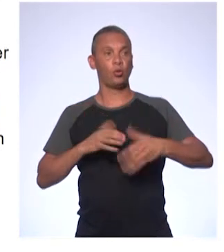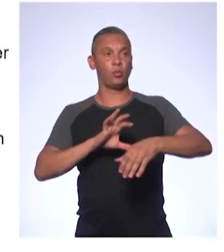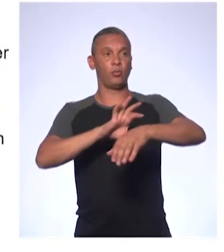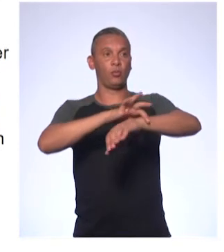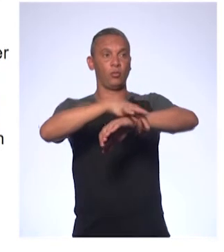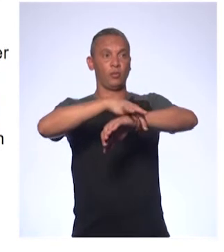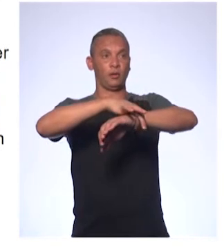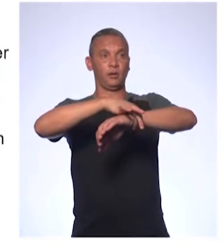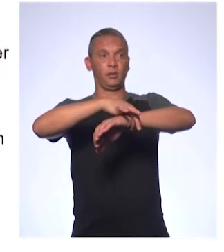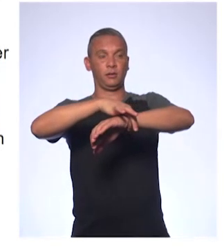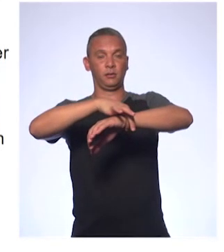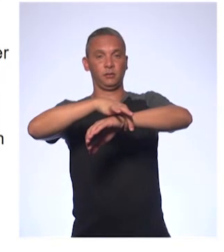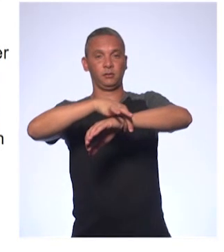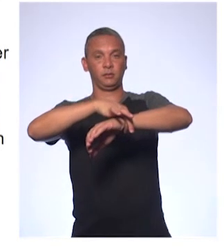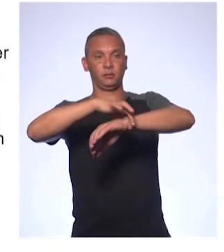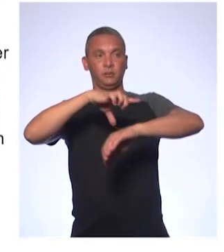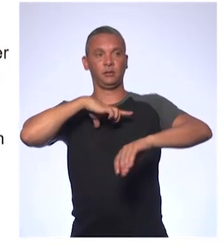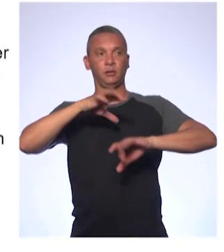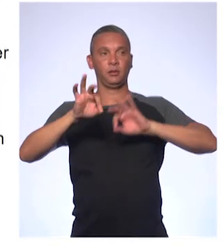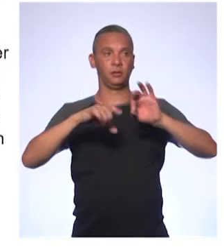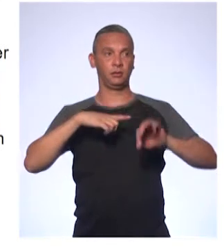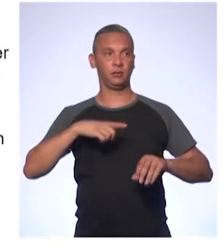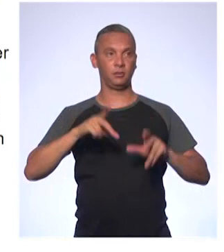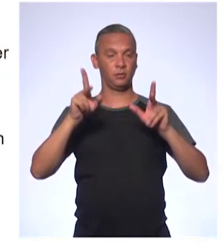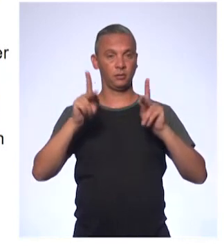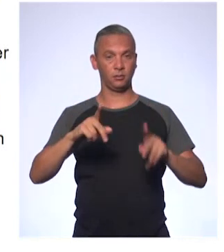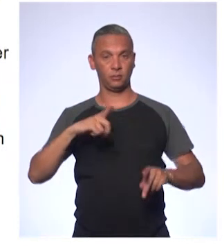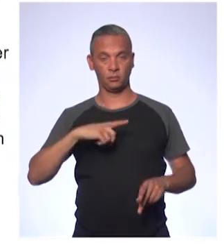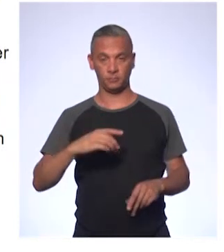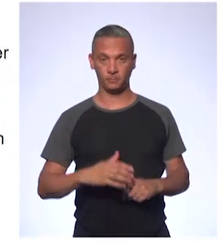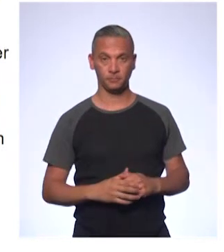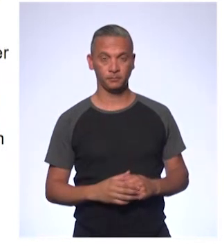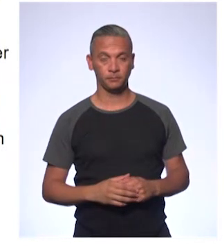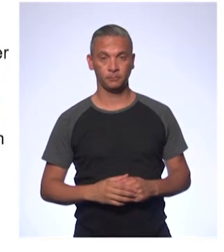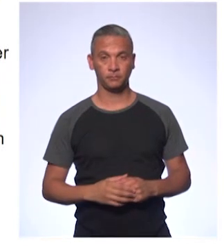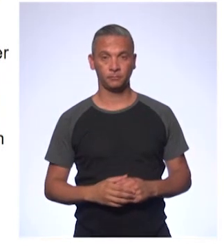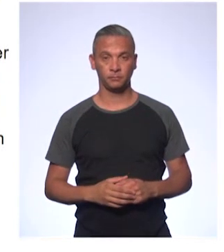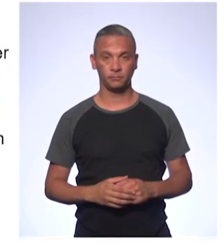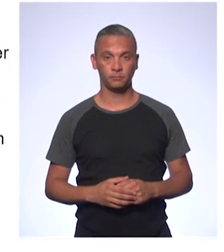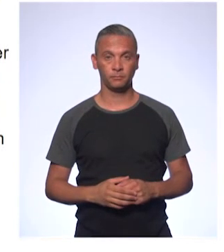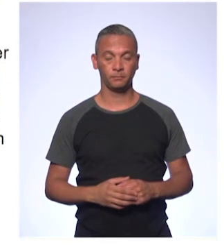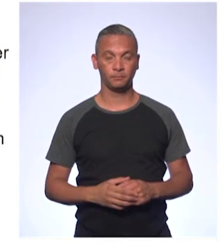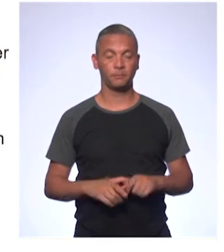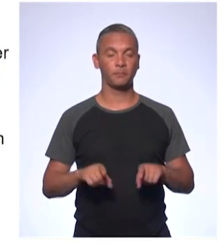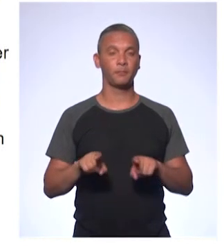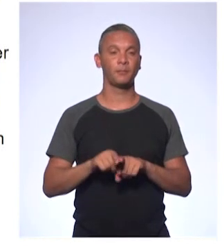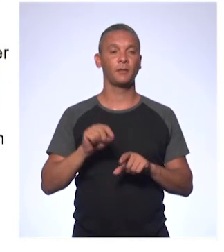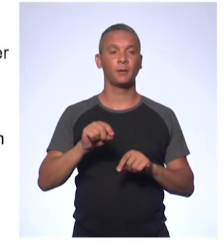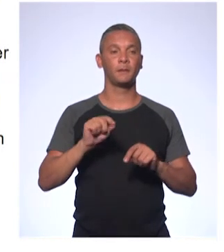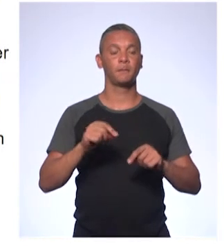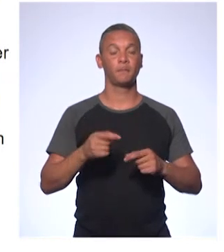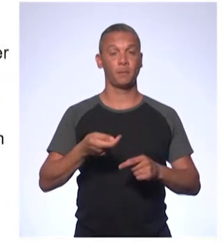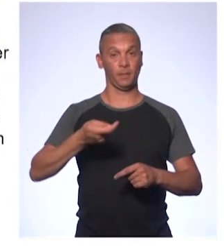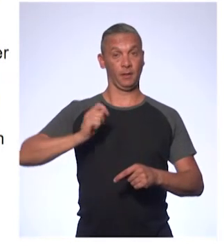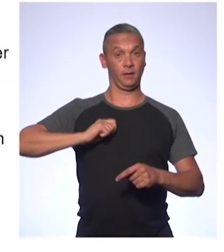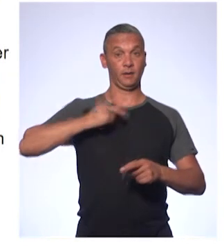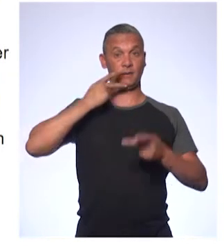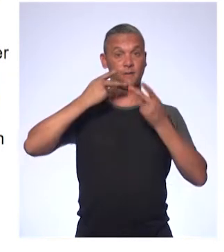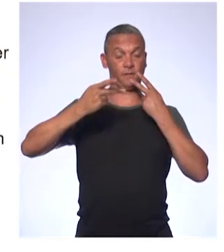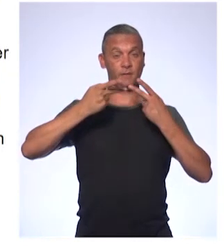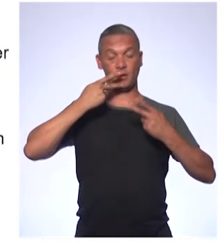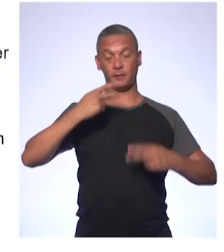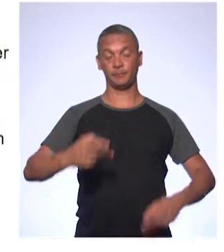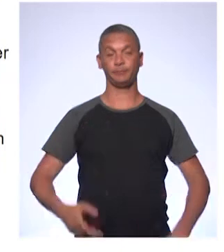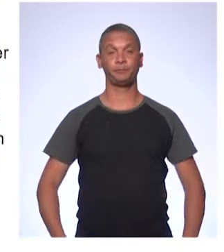Ali está falando na munheca, né? Munheca, no punho, que deve estar ali. Te regalam a necessidade de darle